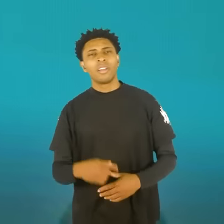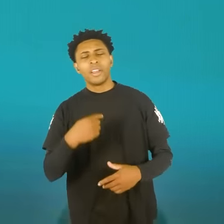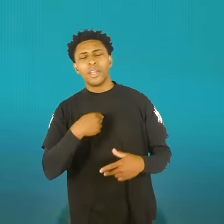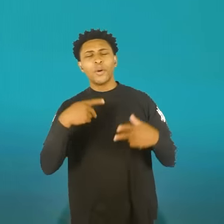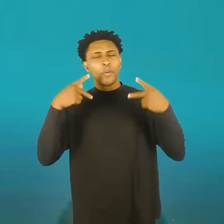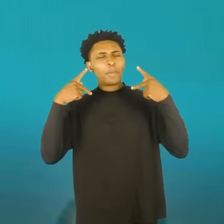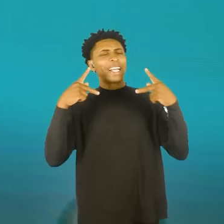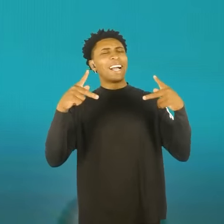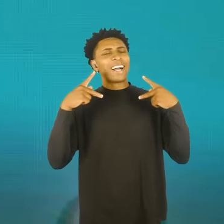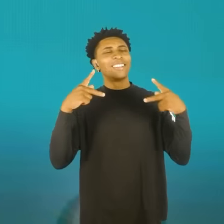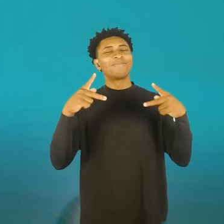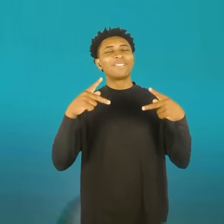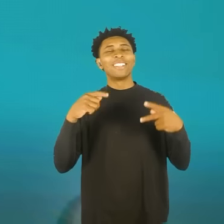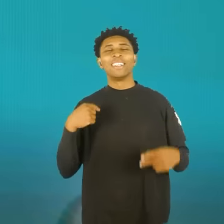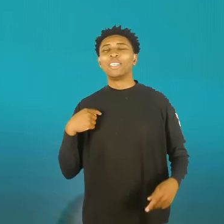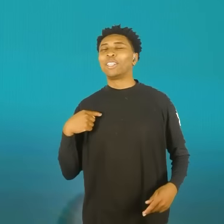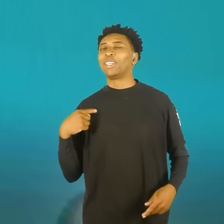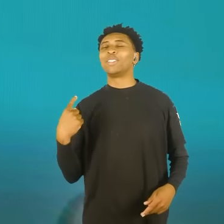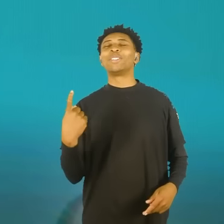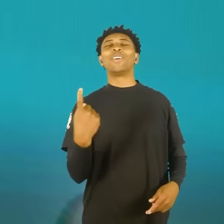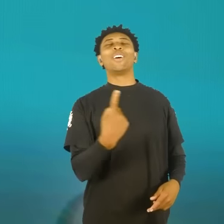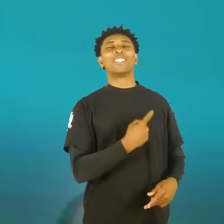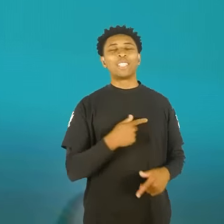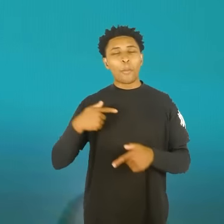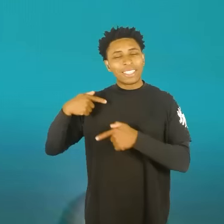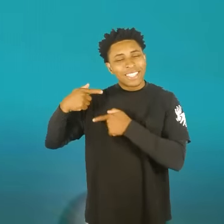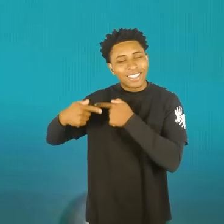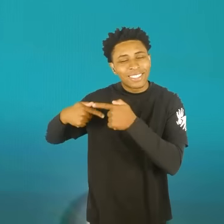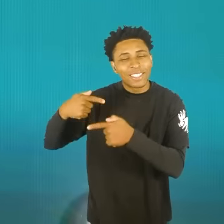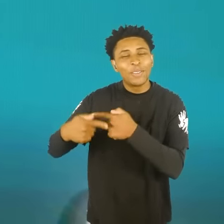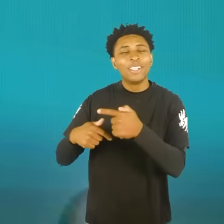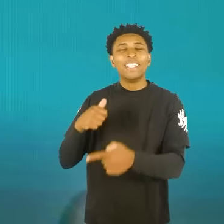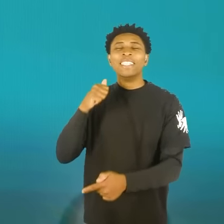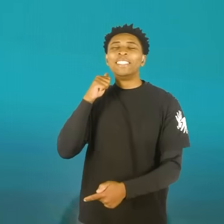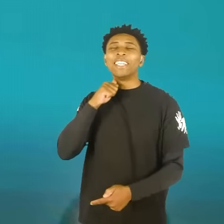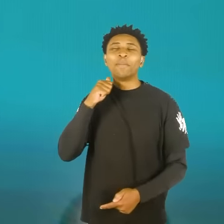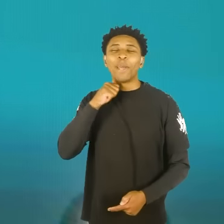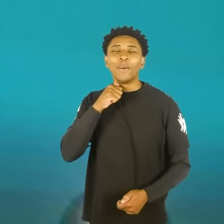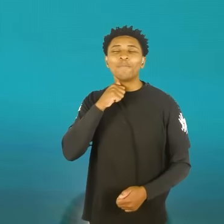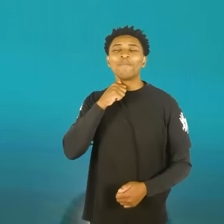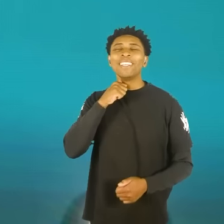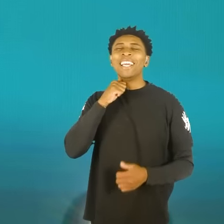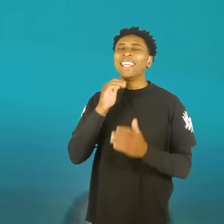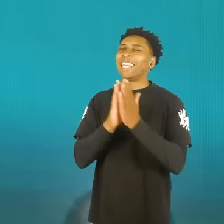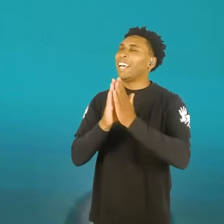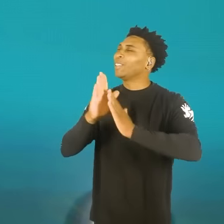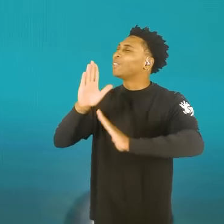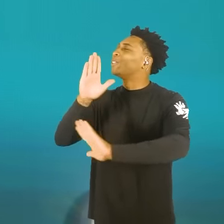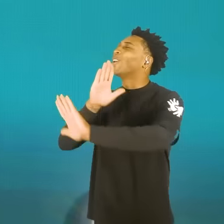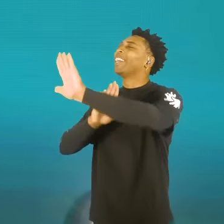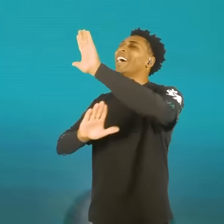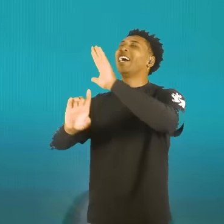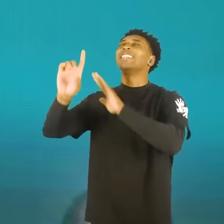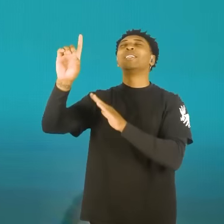somos a geração de Abel, nós somos a geração que vai adorar com tudo que temos, Nós somos a geração que não temos problema em